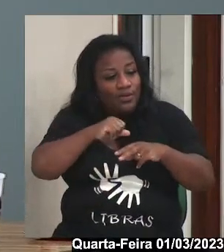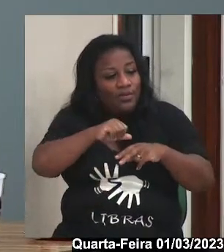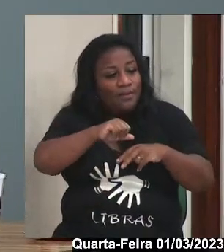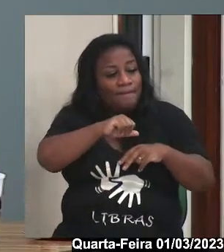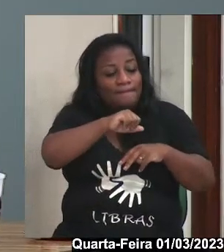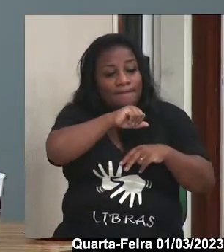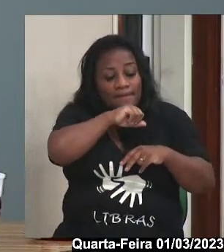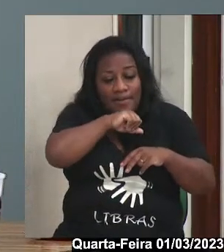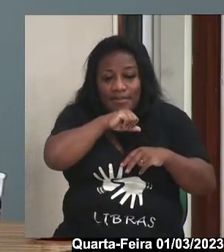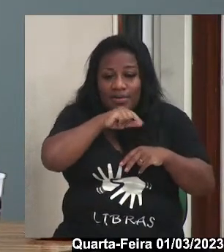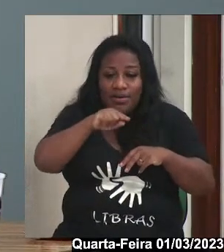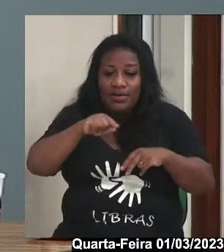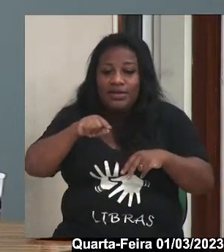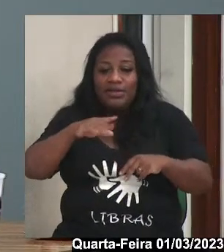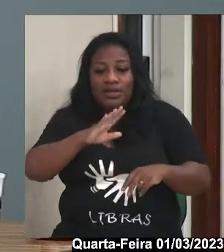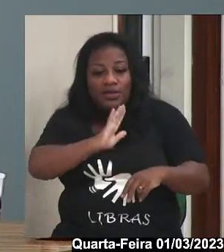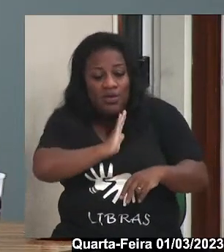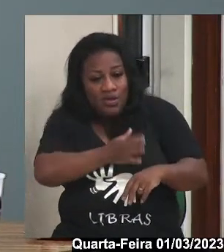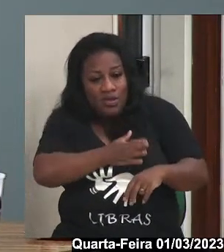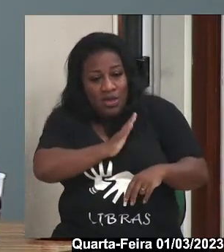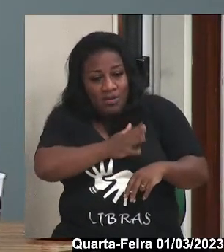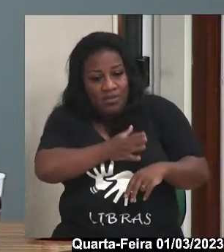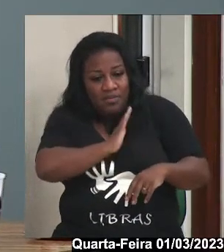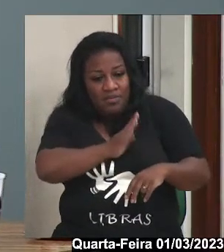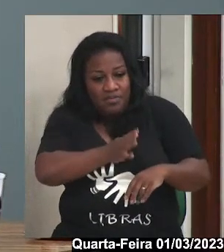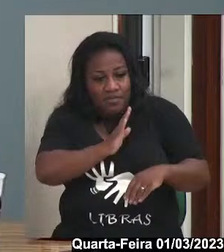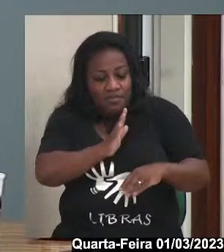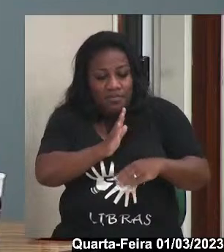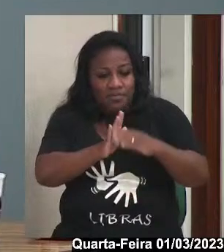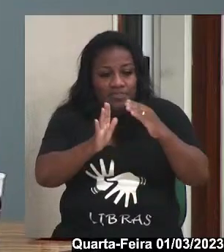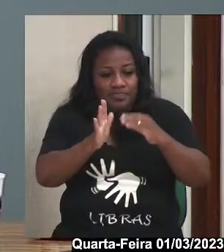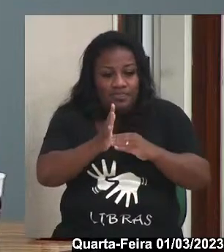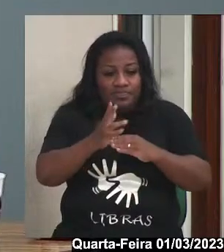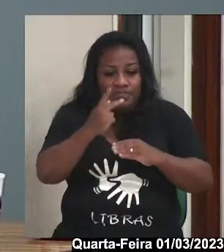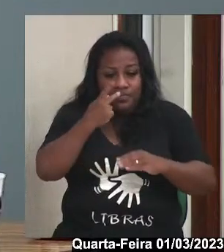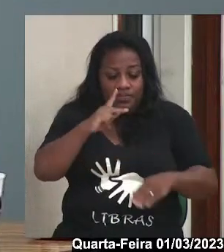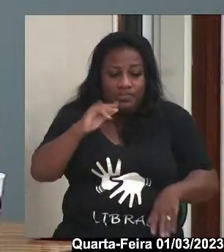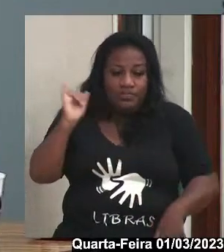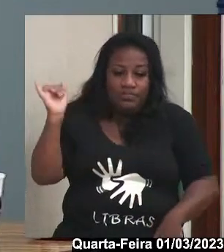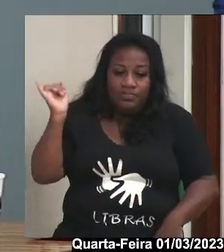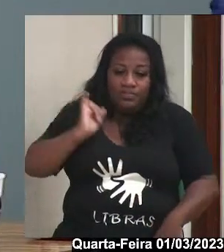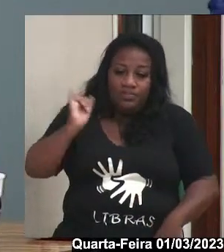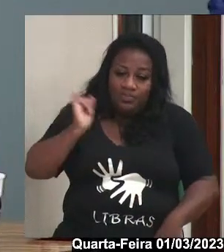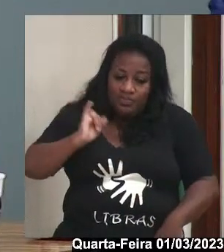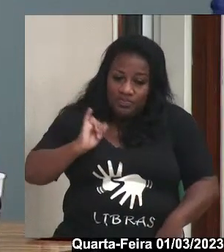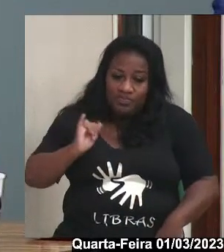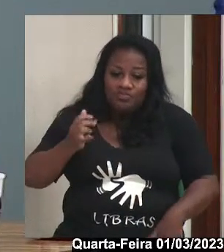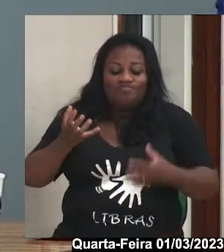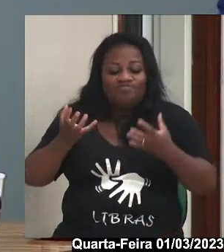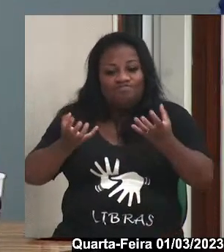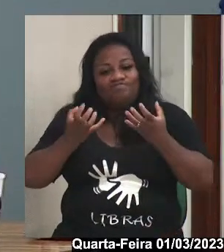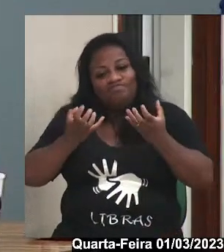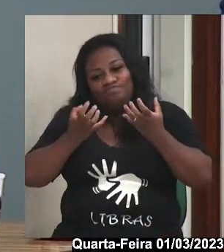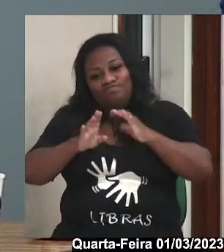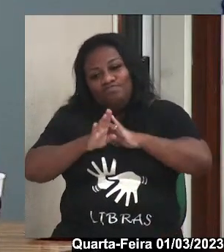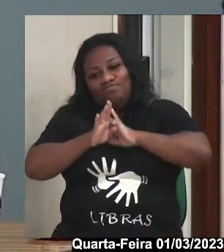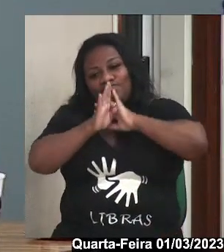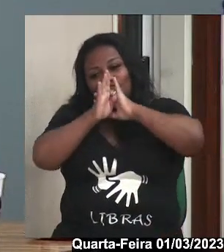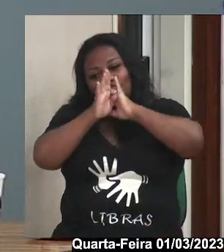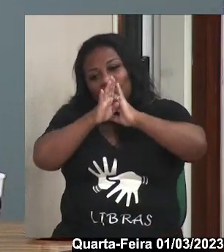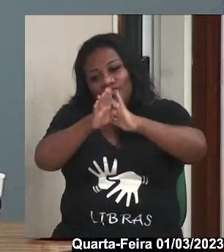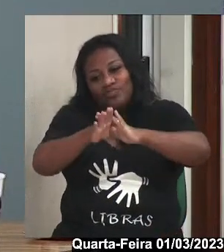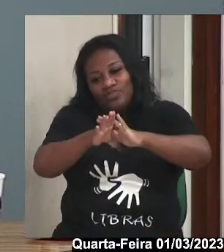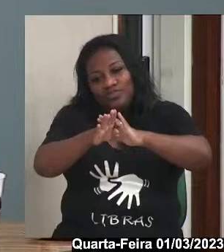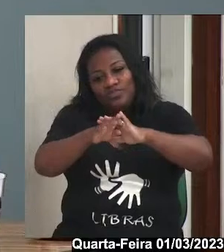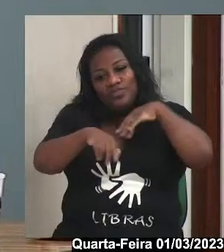mãe. Você, de fato, é uma mãe de coração a todos eles, e eu aqui como seu irmão quero te ajudar em todas